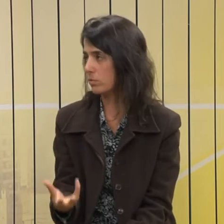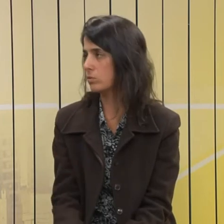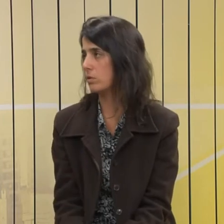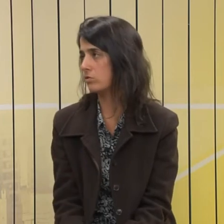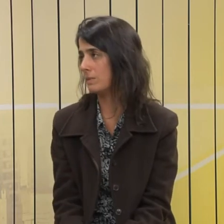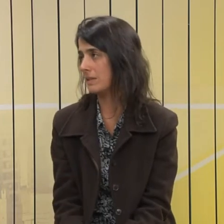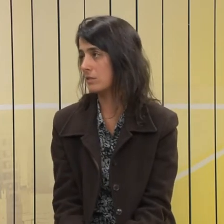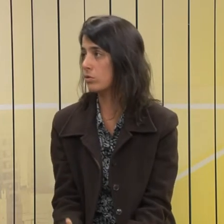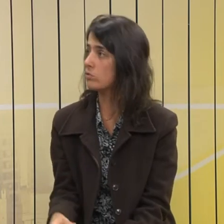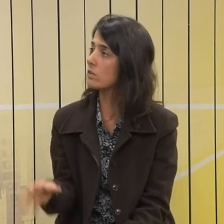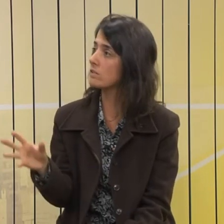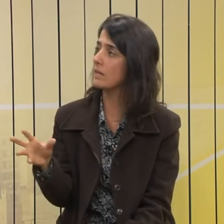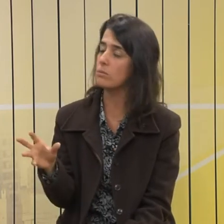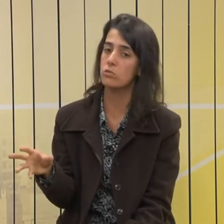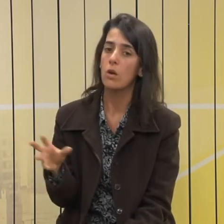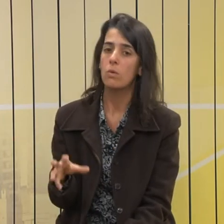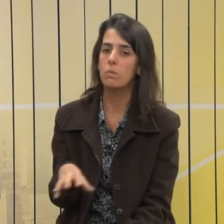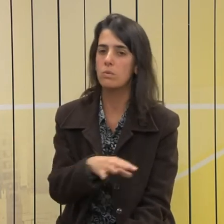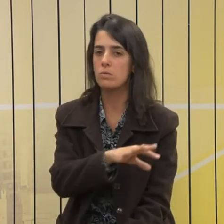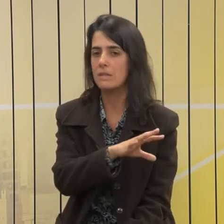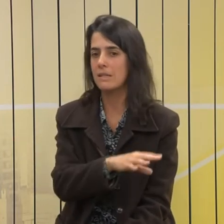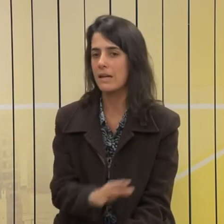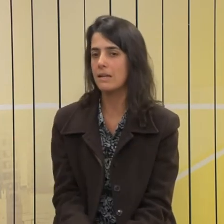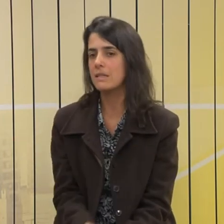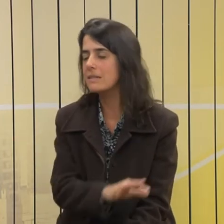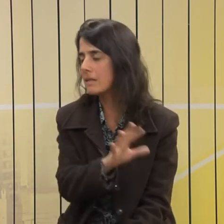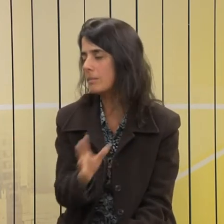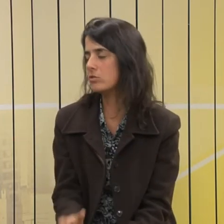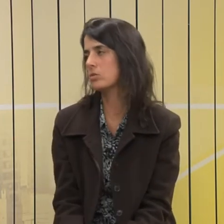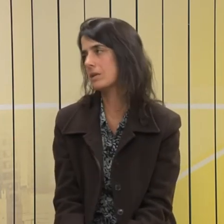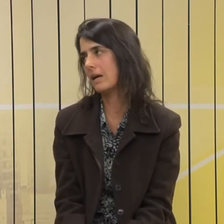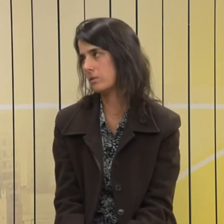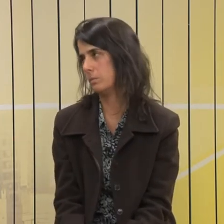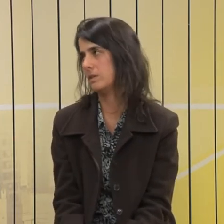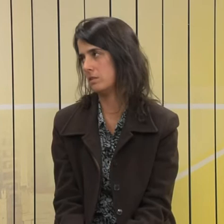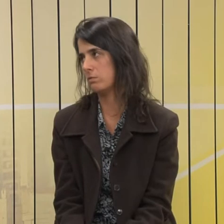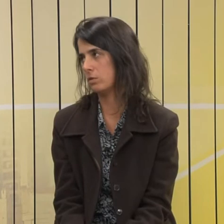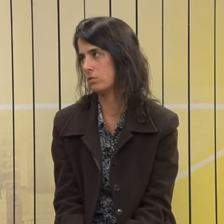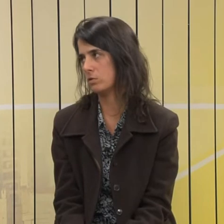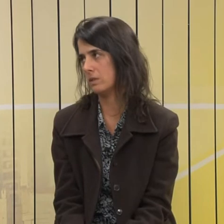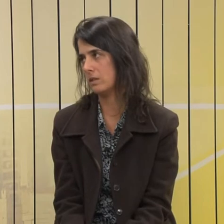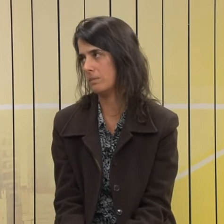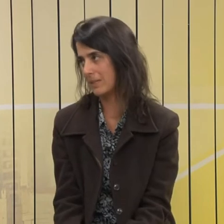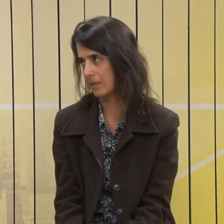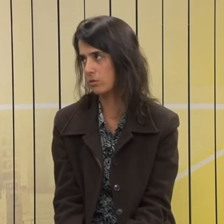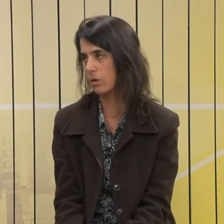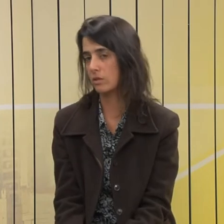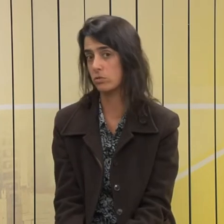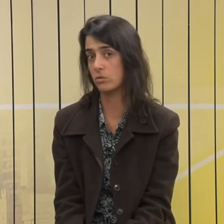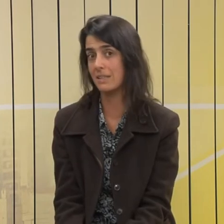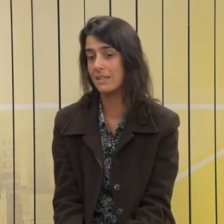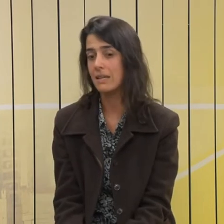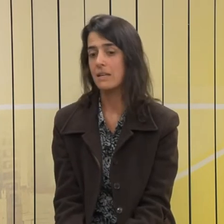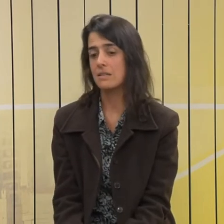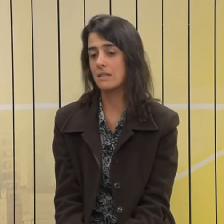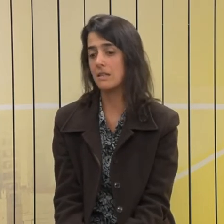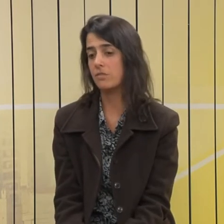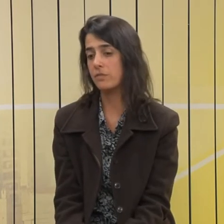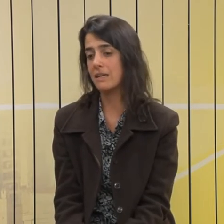território produtor de imigrantes. Hoje nós temos um mundo que é inteiramente tocado por esses fluxos migratórios, o